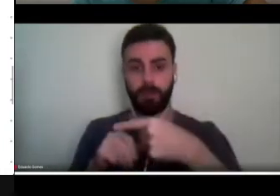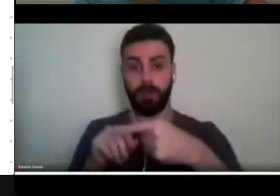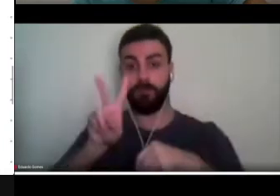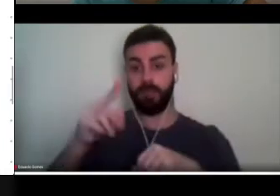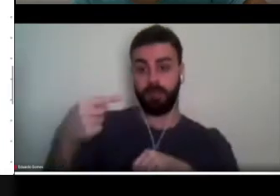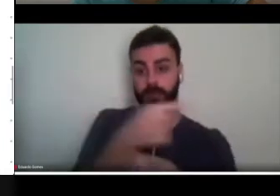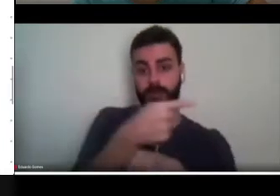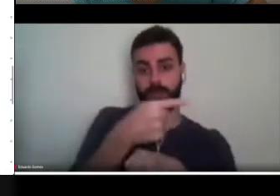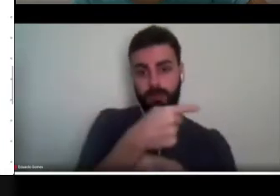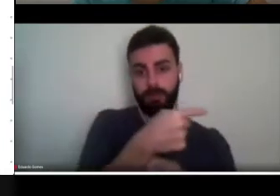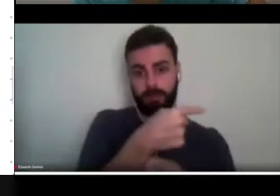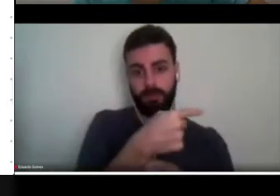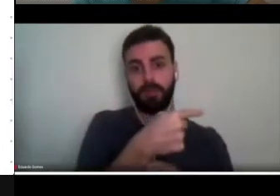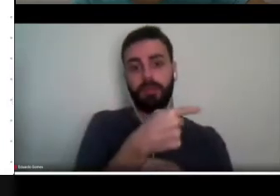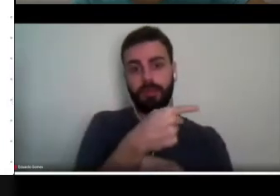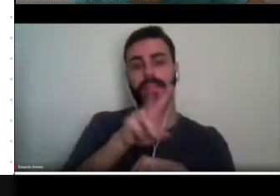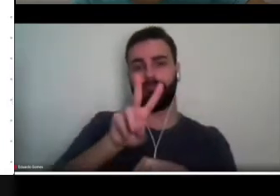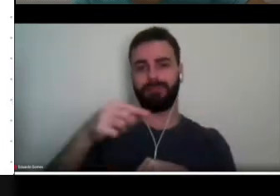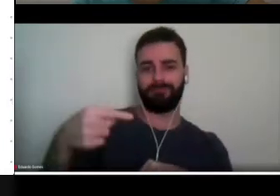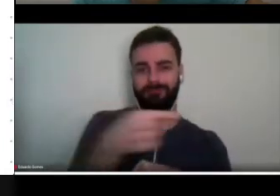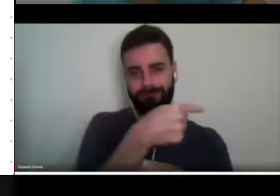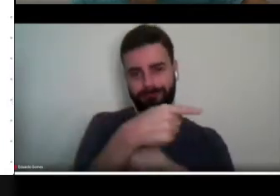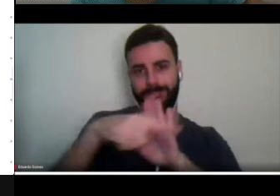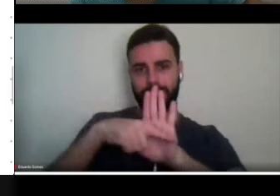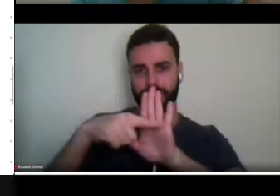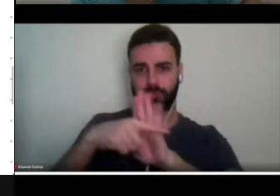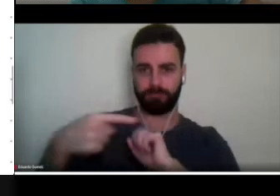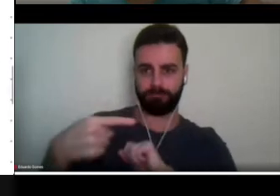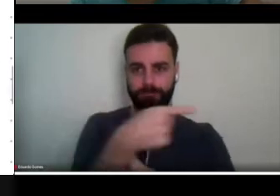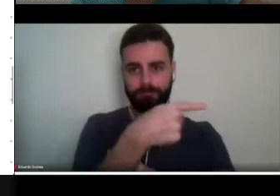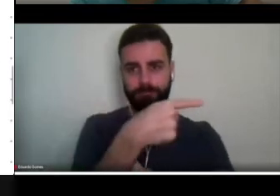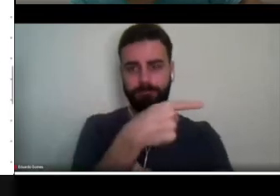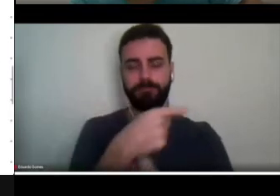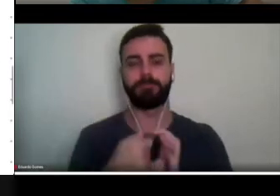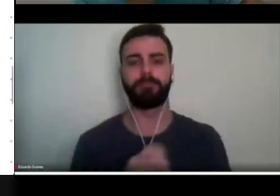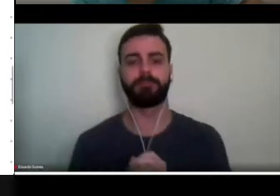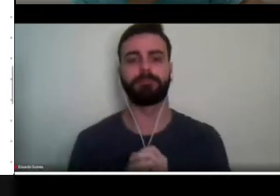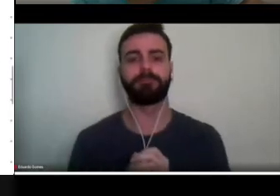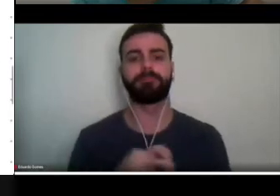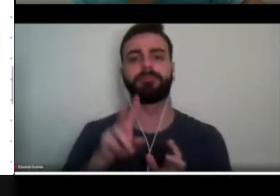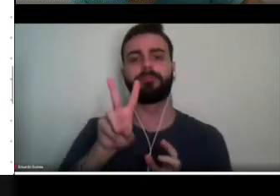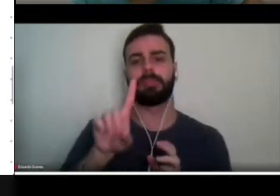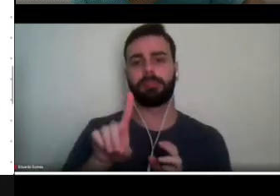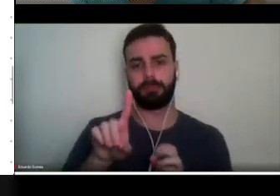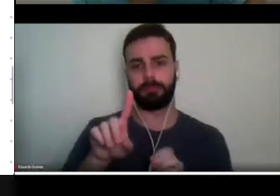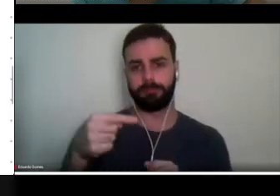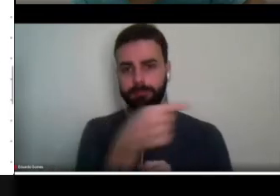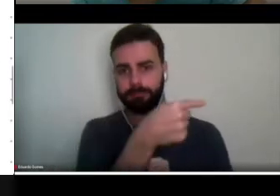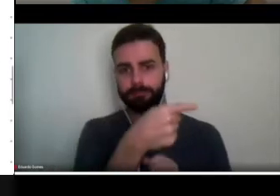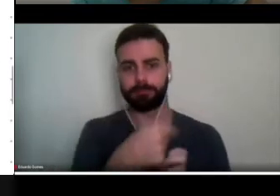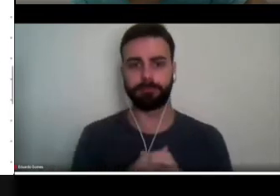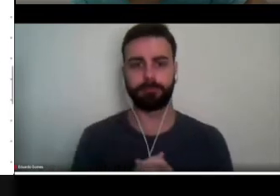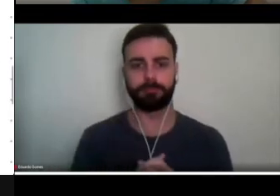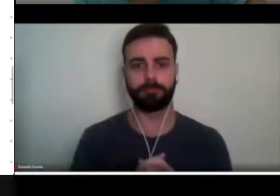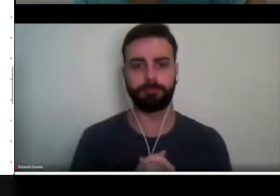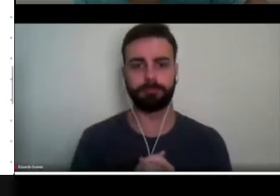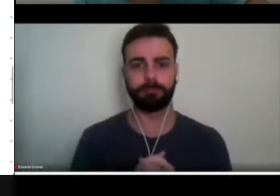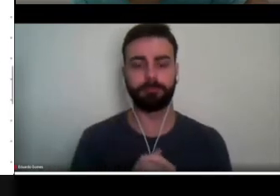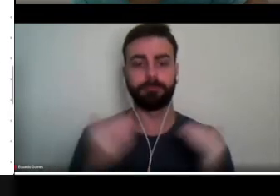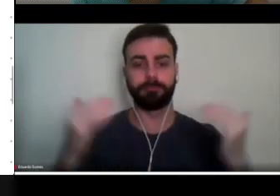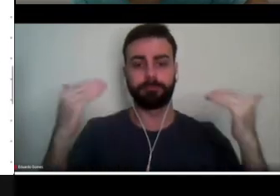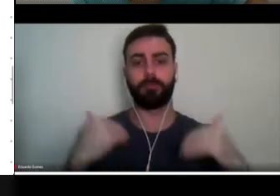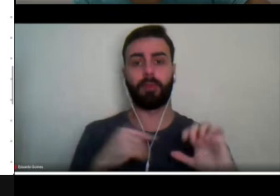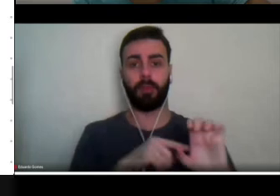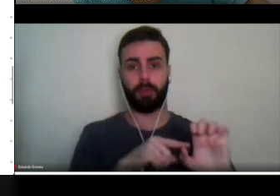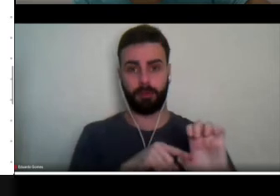É VD, certo? E em E aqui, a inclinação também é negativa.